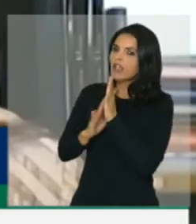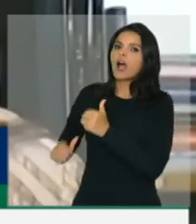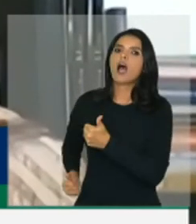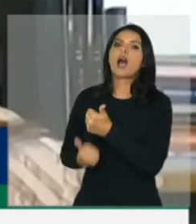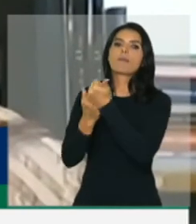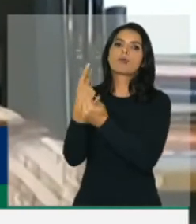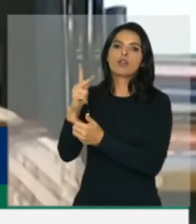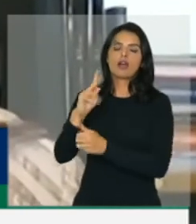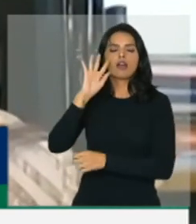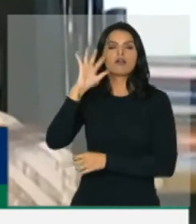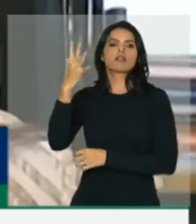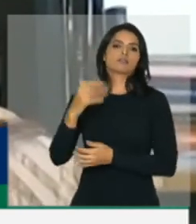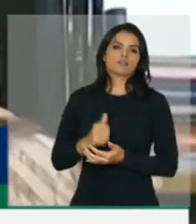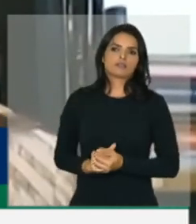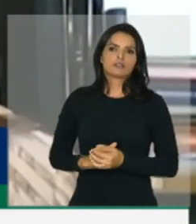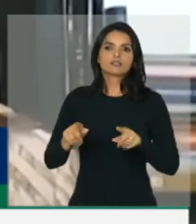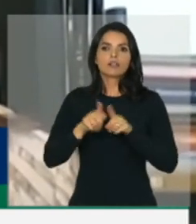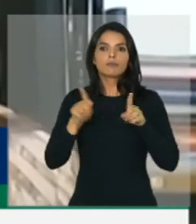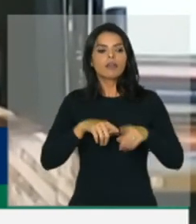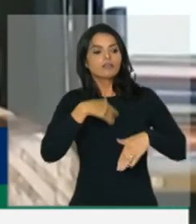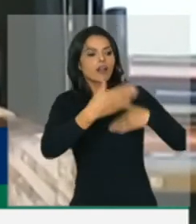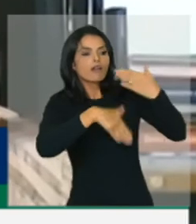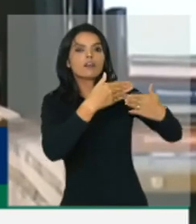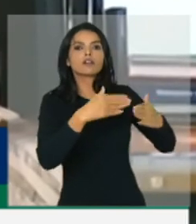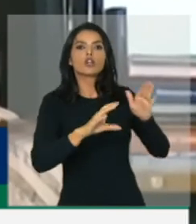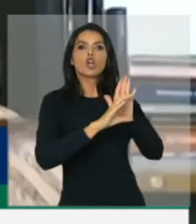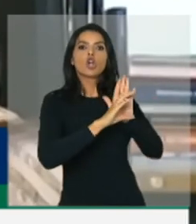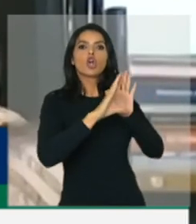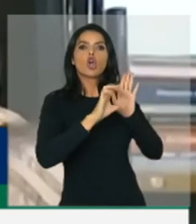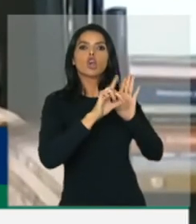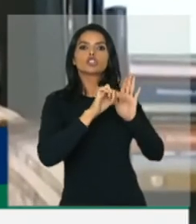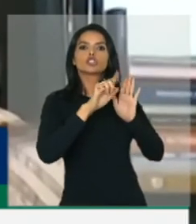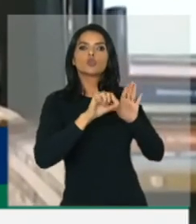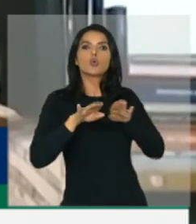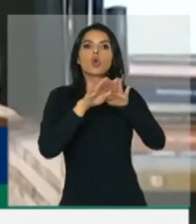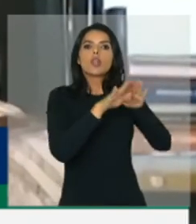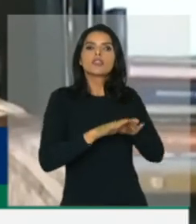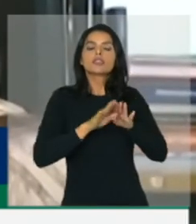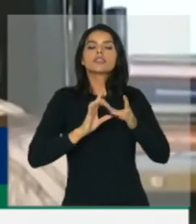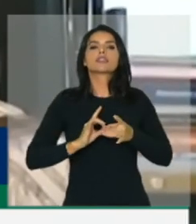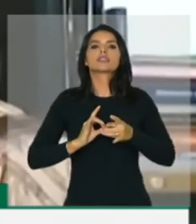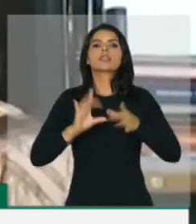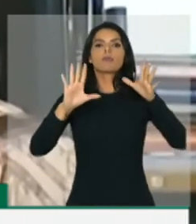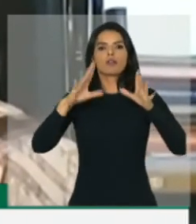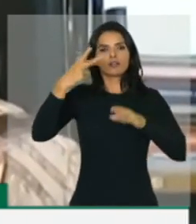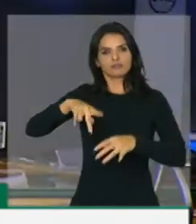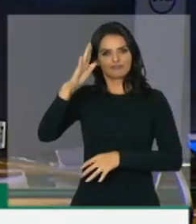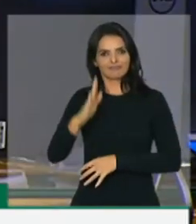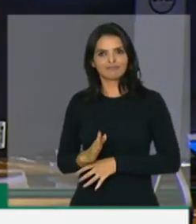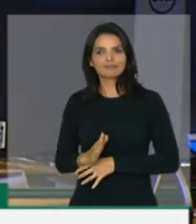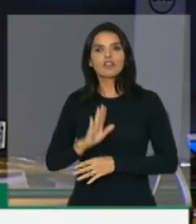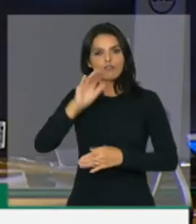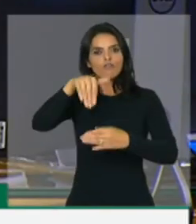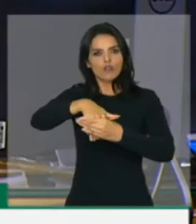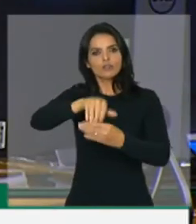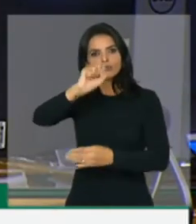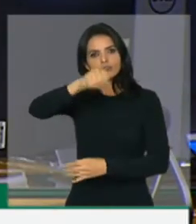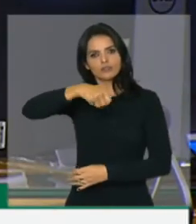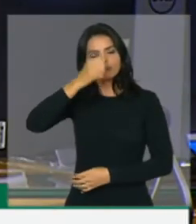para a cristalização e amadurecimento de códigos democráticos em nosso país. Encaminho, sim,